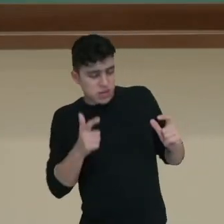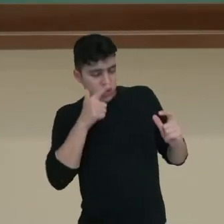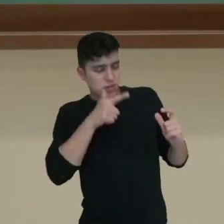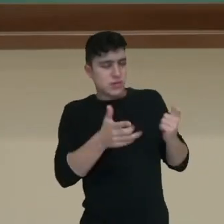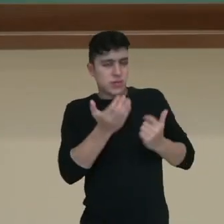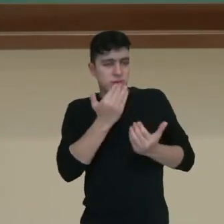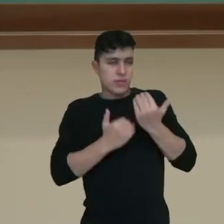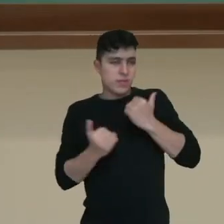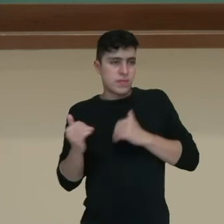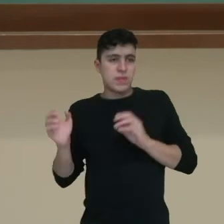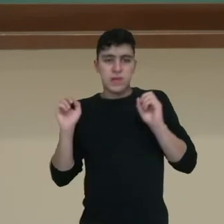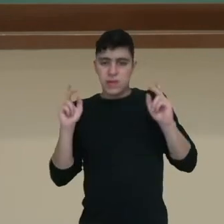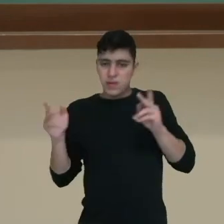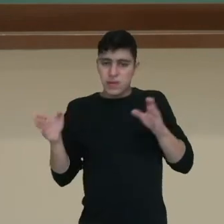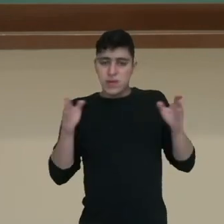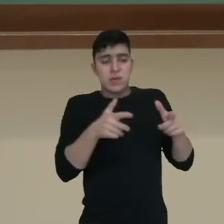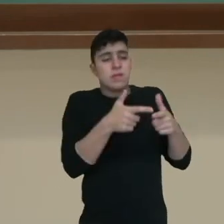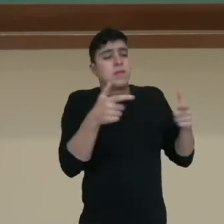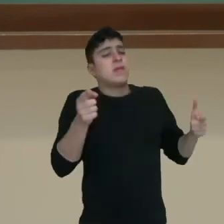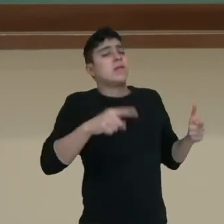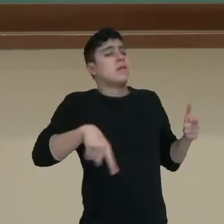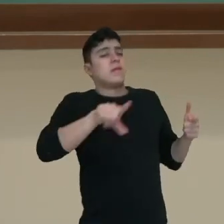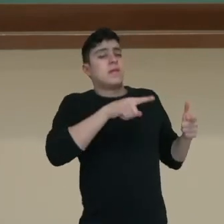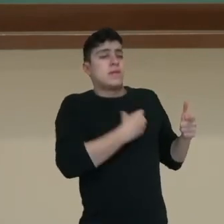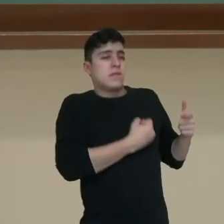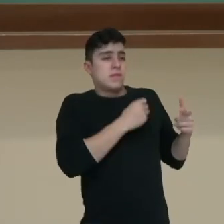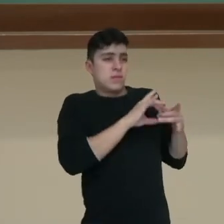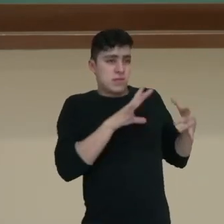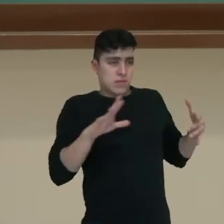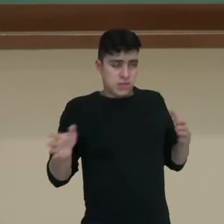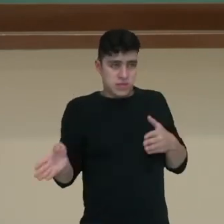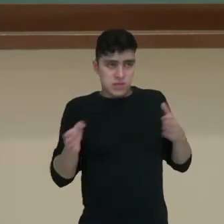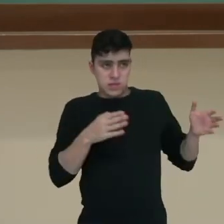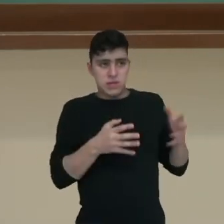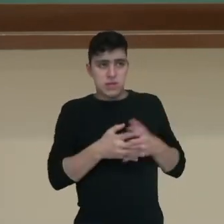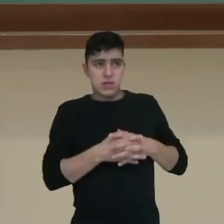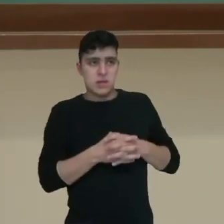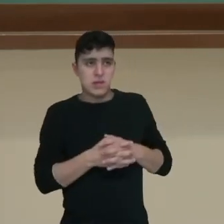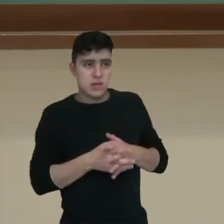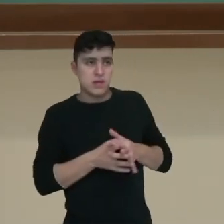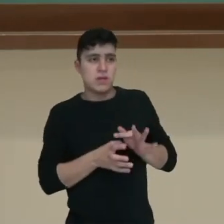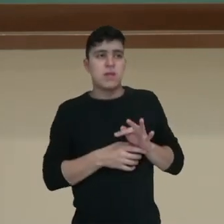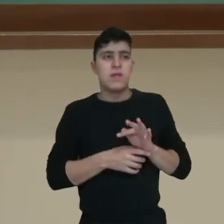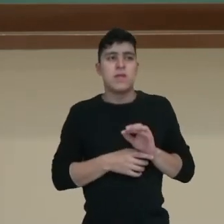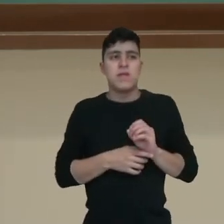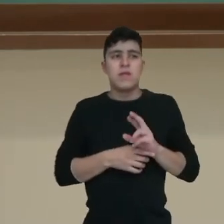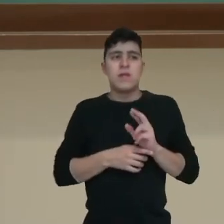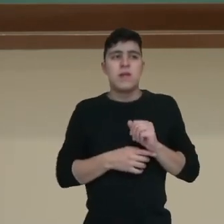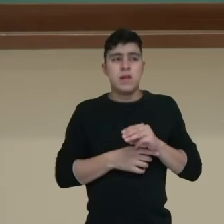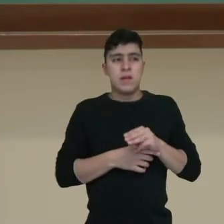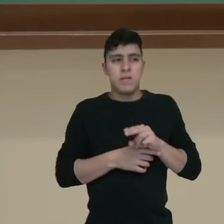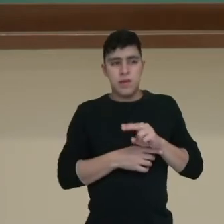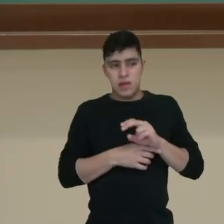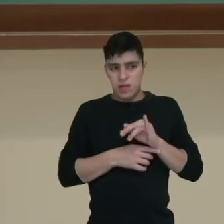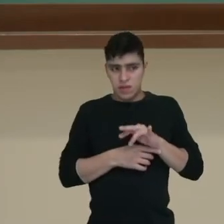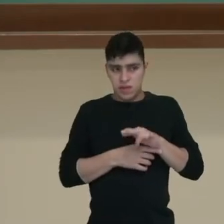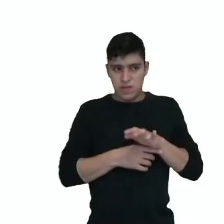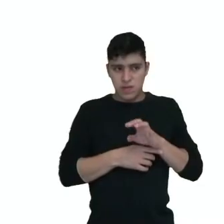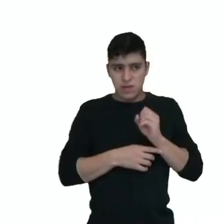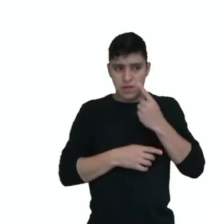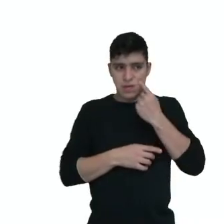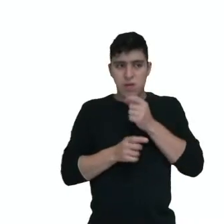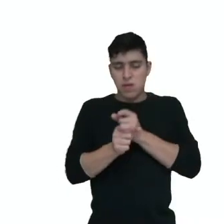alimentar, ok? E a maioria deles tem vida livre. Tá? Os foraminíferos, esses bonitinhos que nós estamos vendo